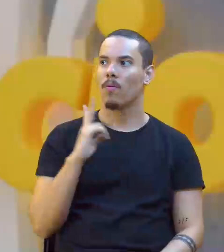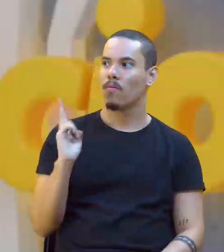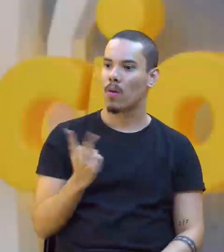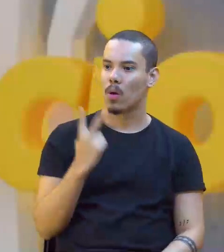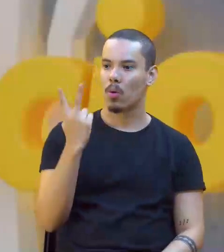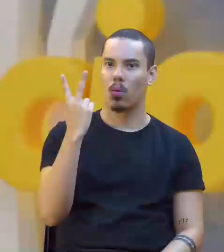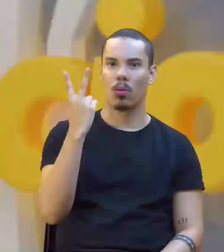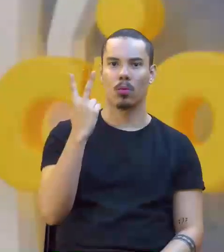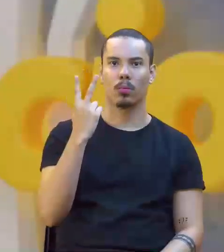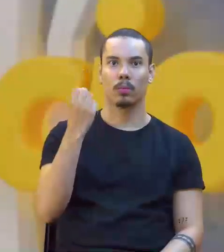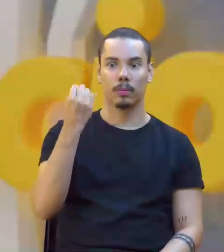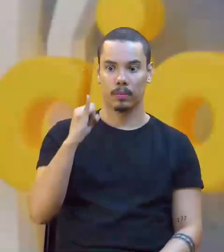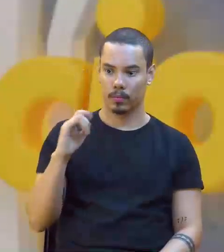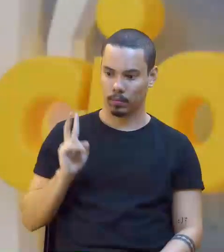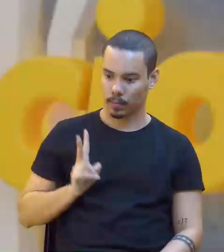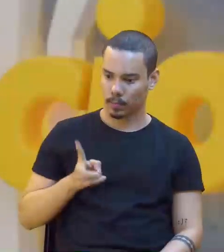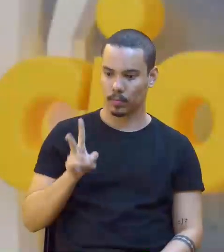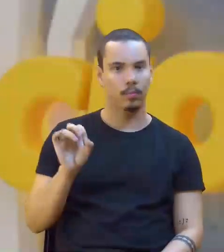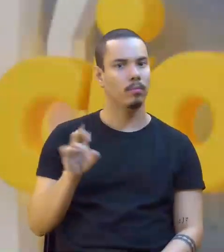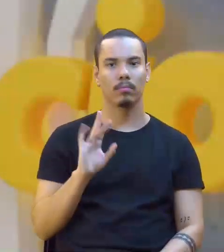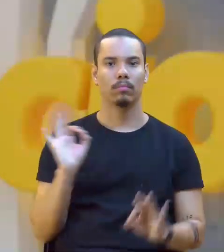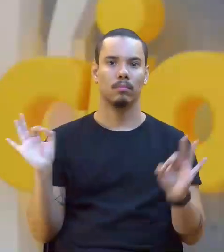dar continuidade e o que não vale.